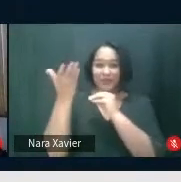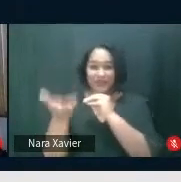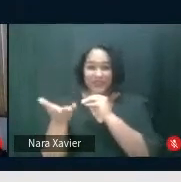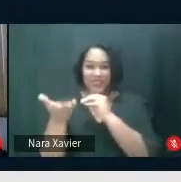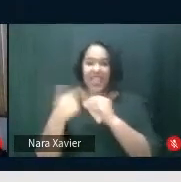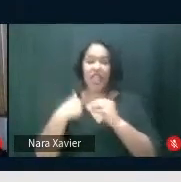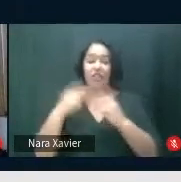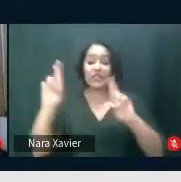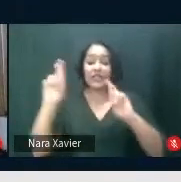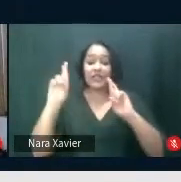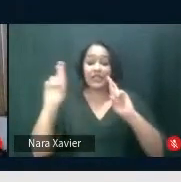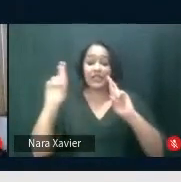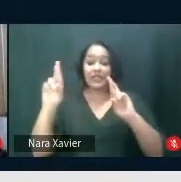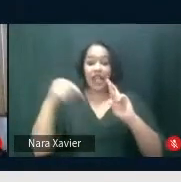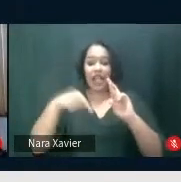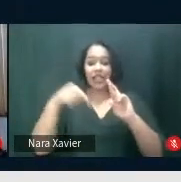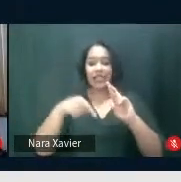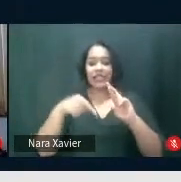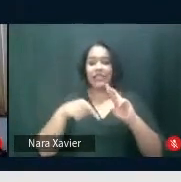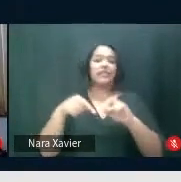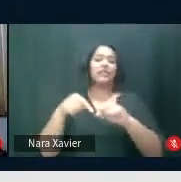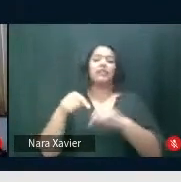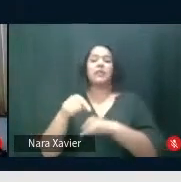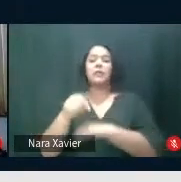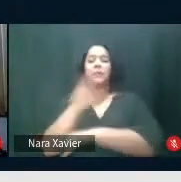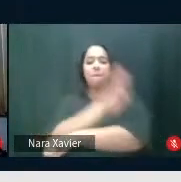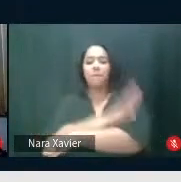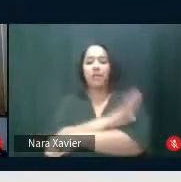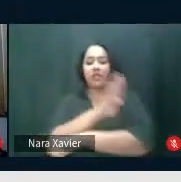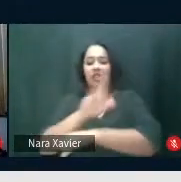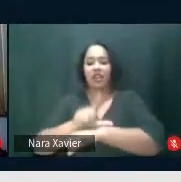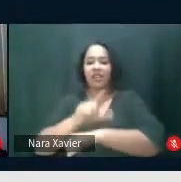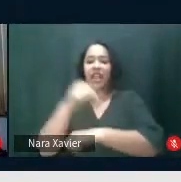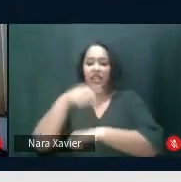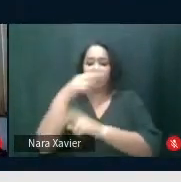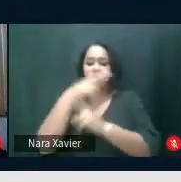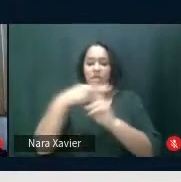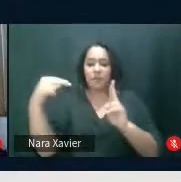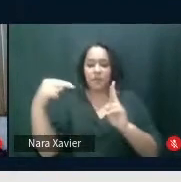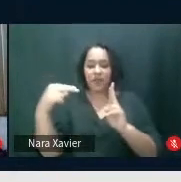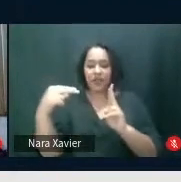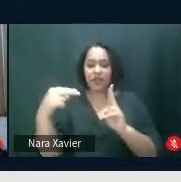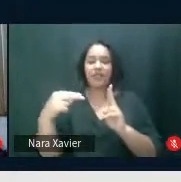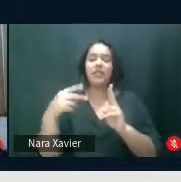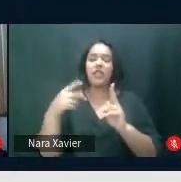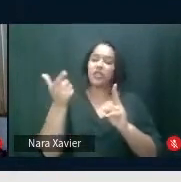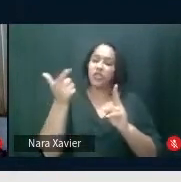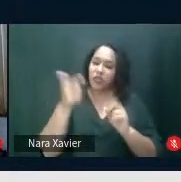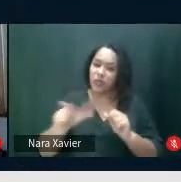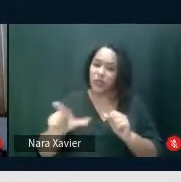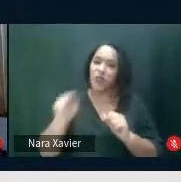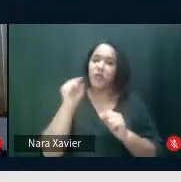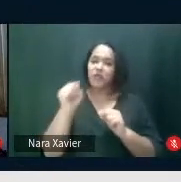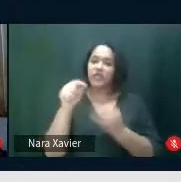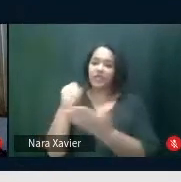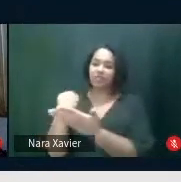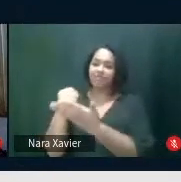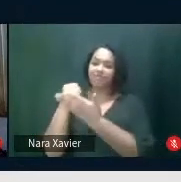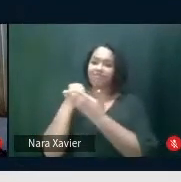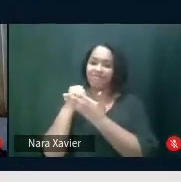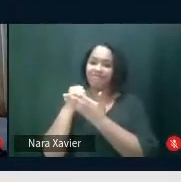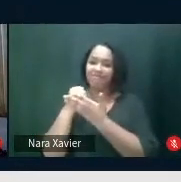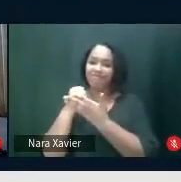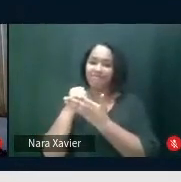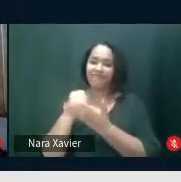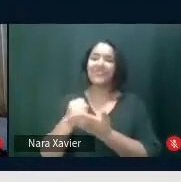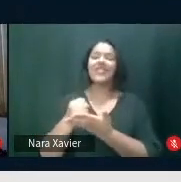nosso bacharelado for criado na Universidade de Brasília, possa contar novamente, né, com vocês como padrinhos ali